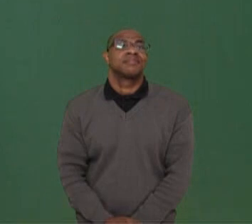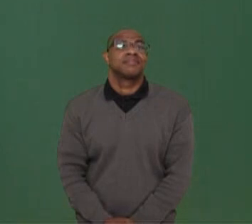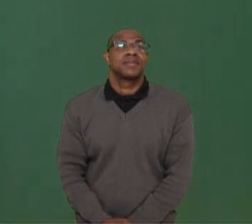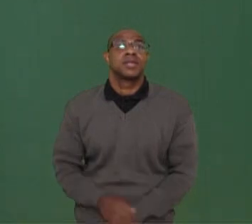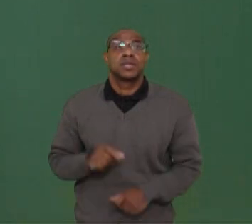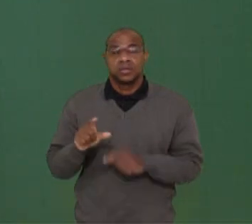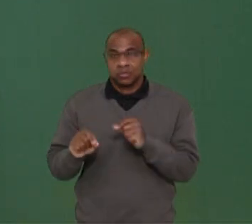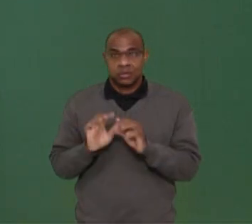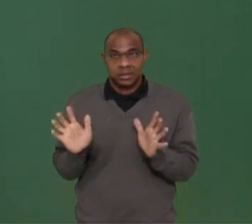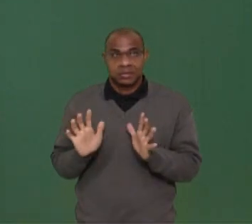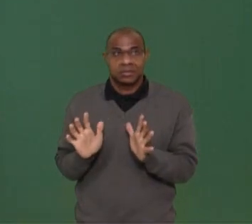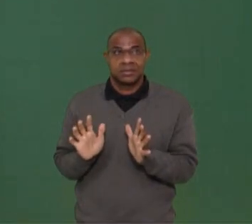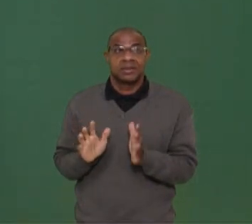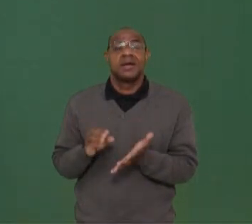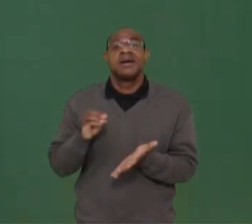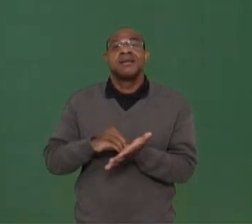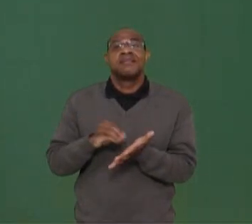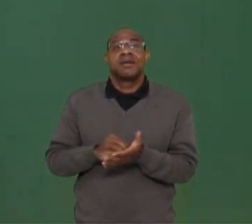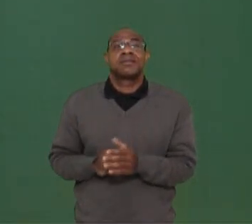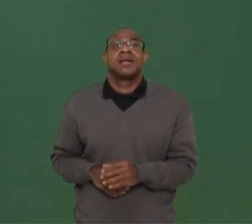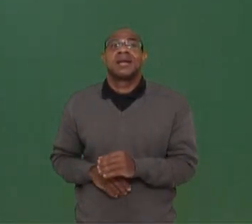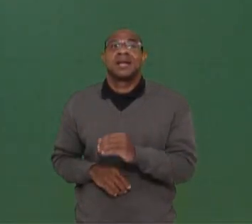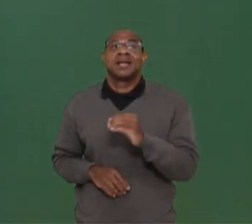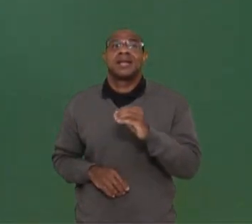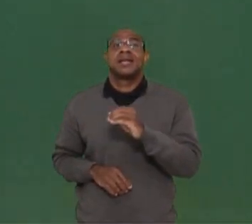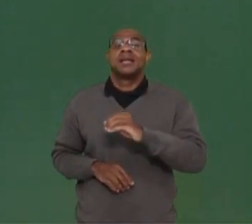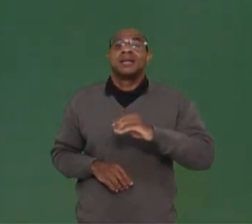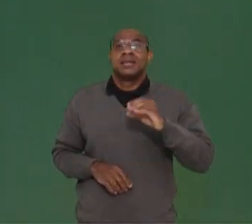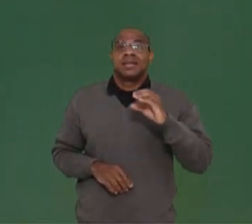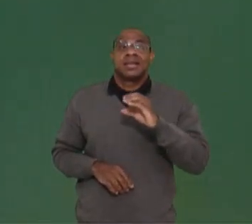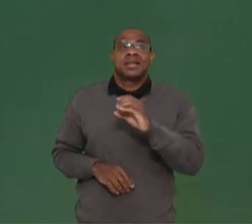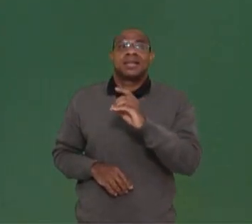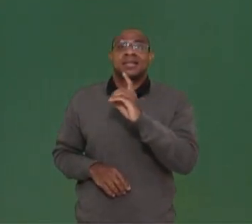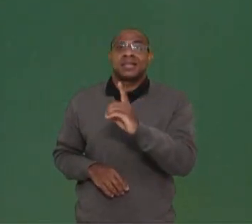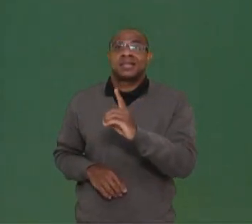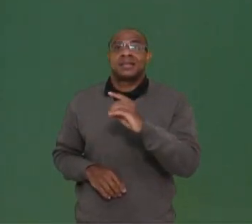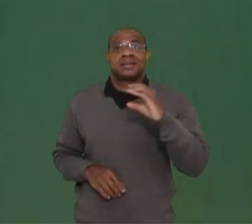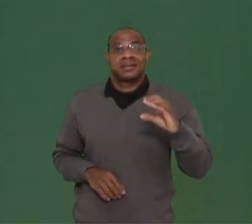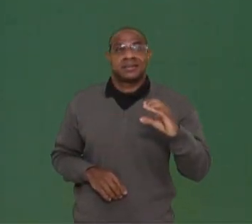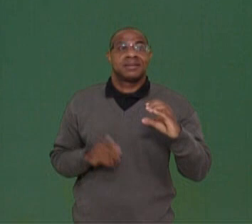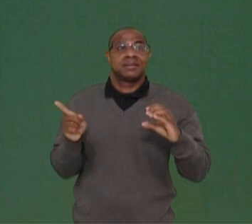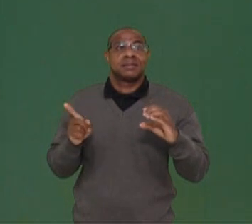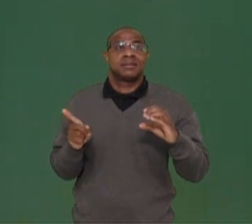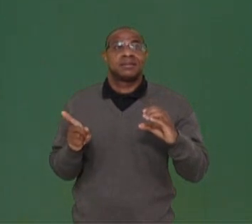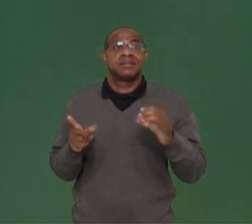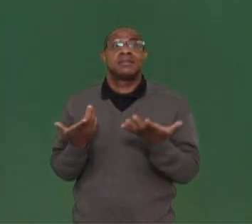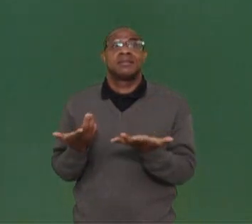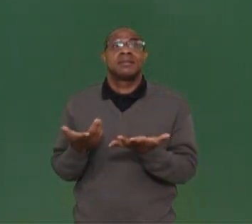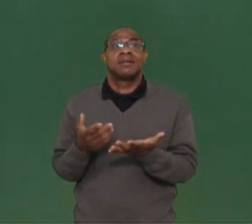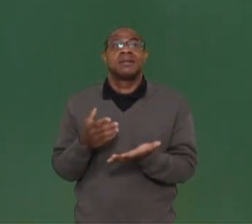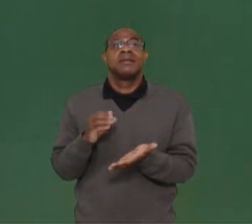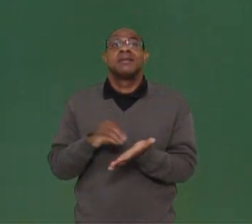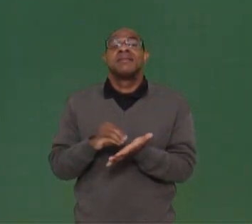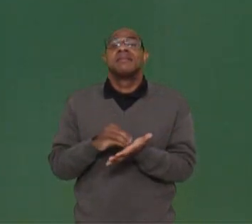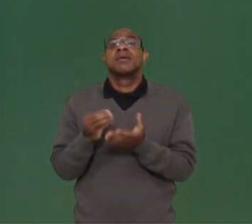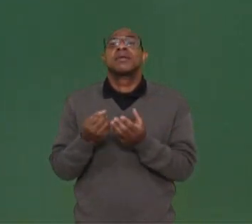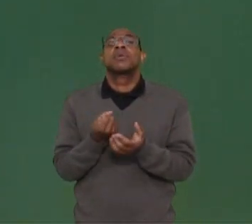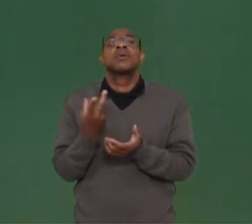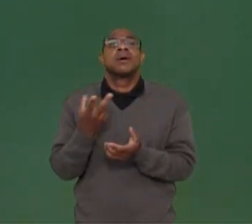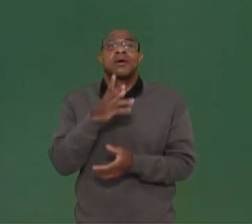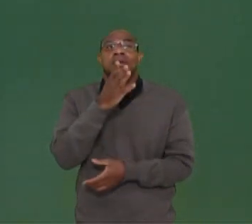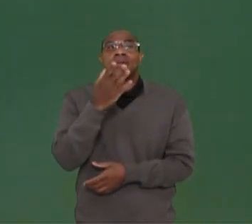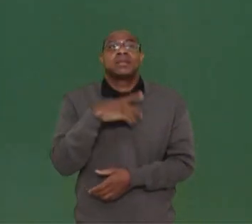a unidade, me resta a centena e me resta a dezena. Como a unidade já está escolhida, quantas opções me restam para a centena?